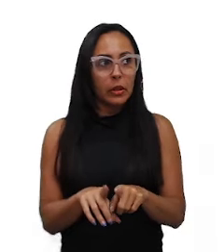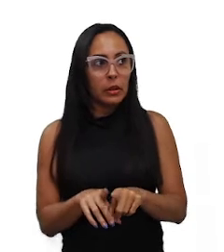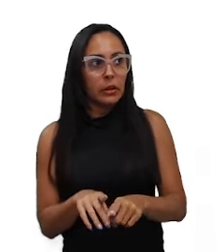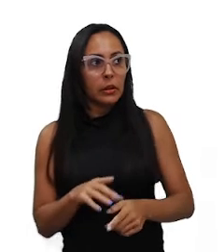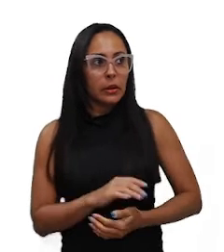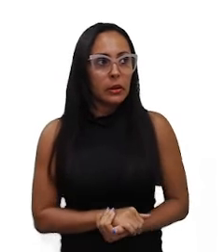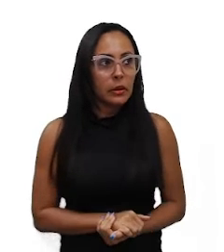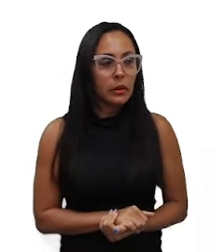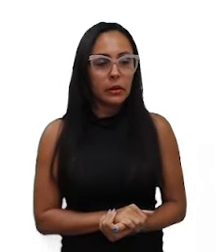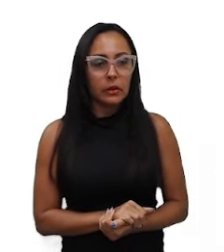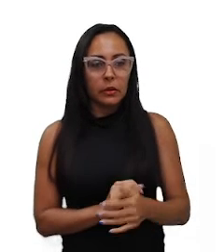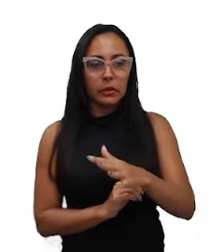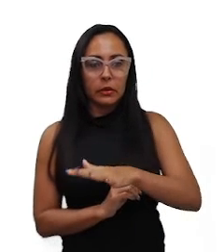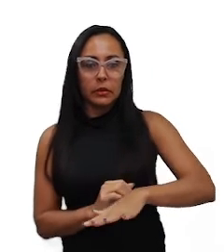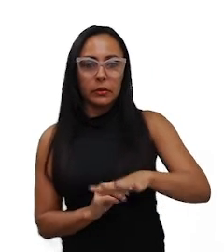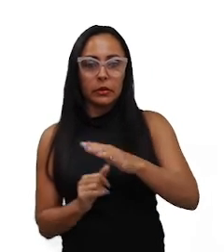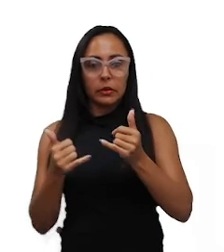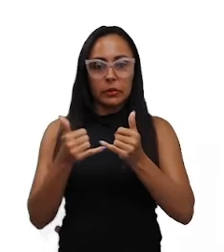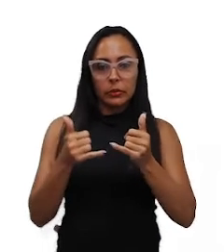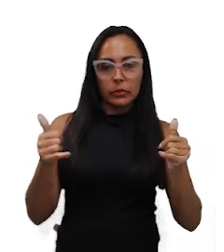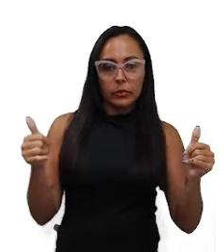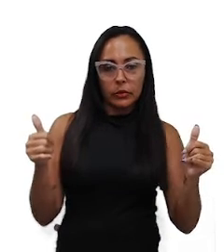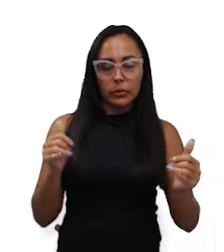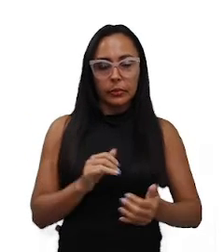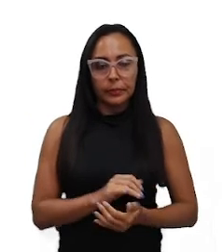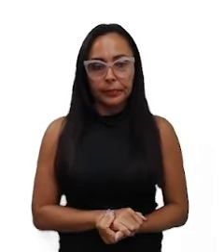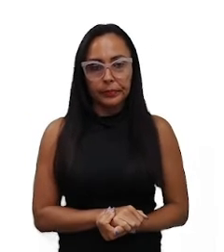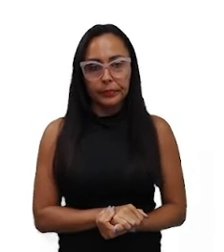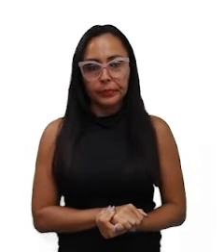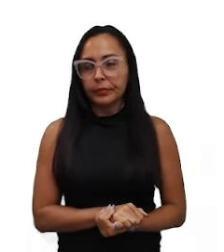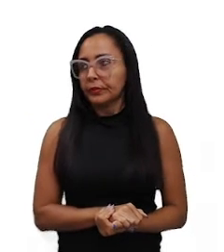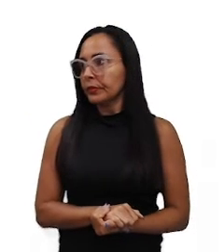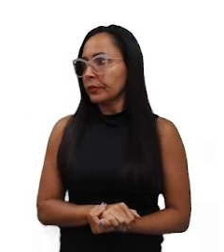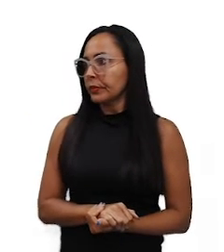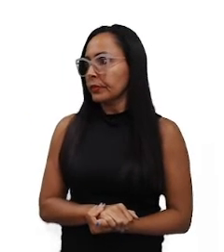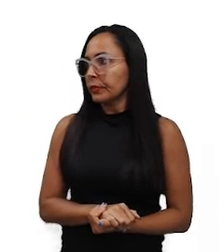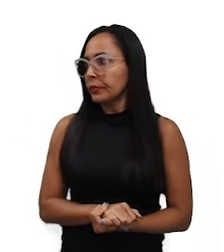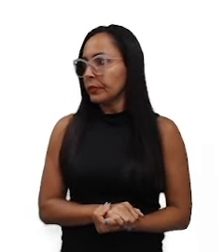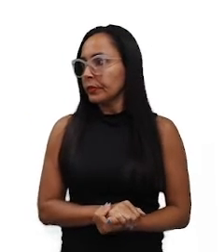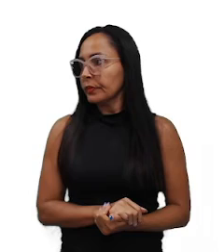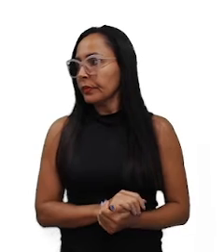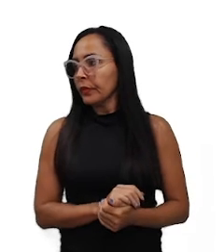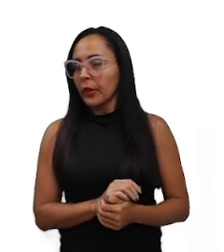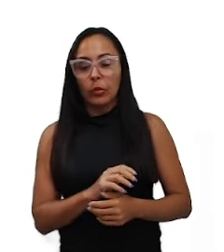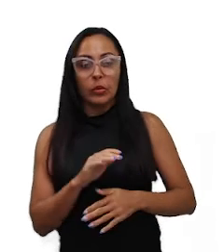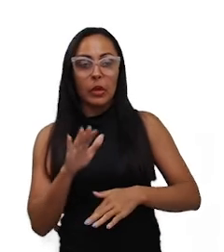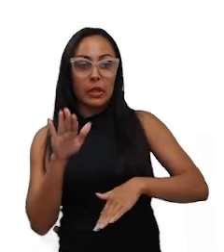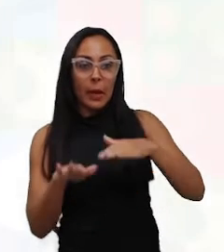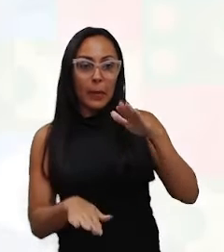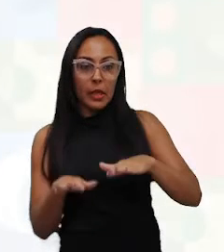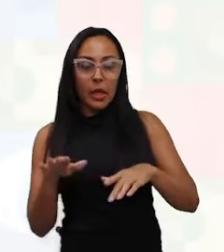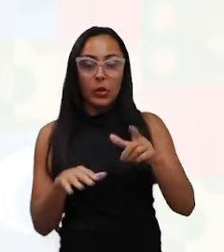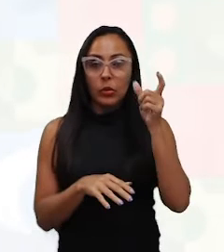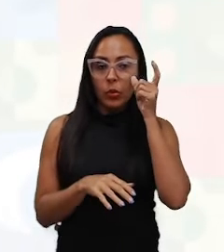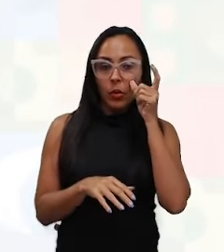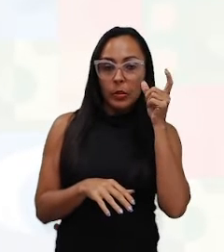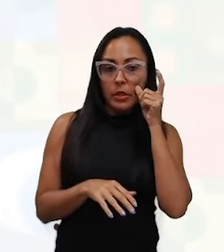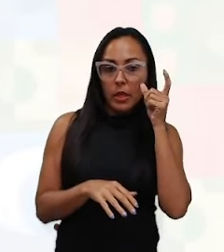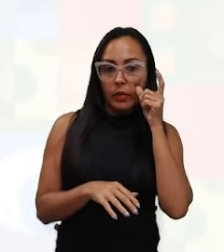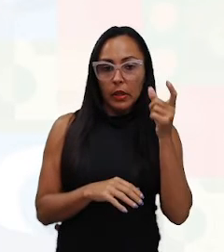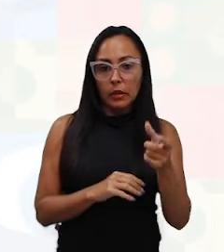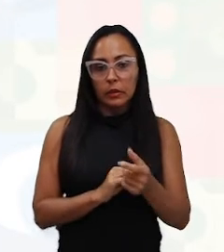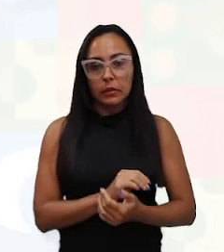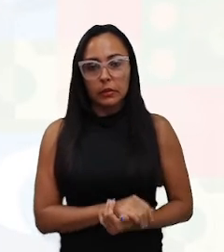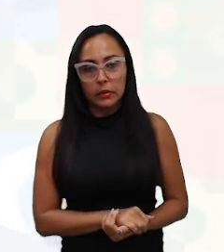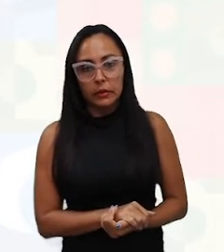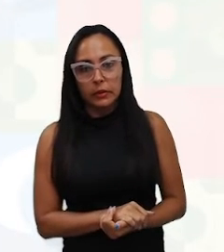linha horizontal quanto do ponto de vista. Então, dependendo do observador, né, essa